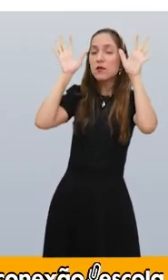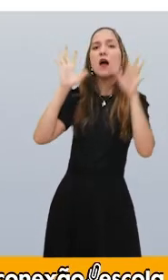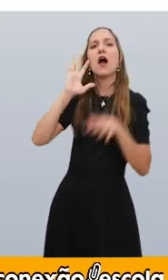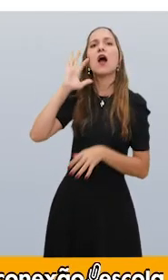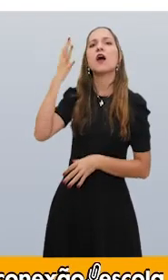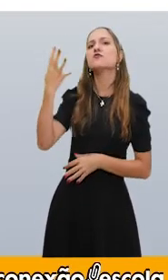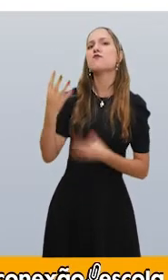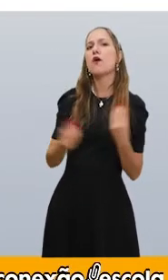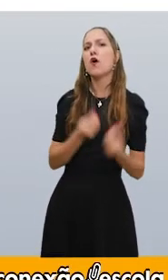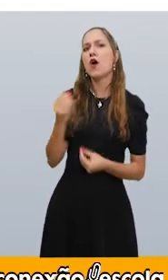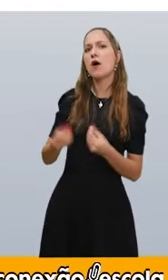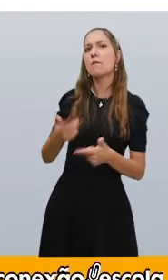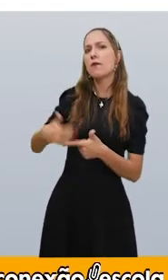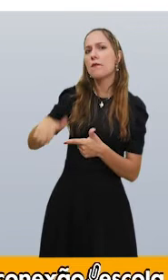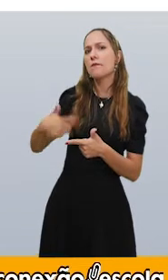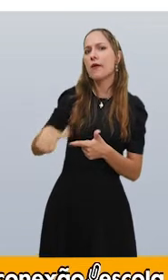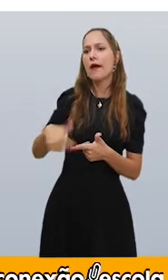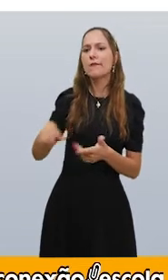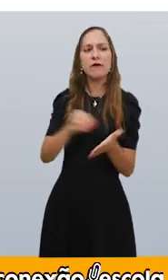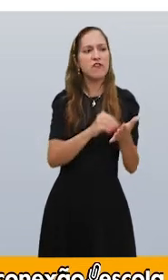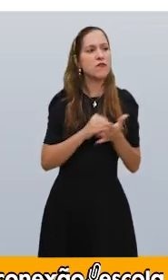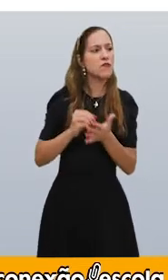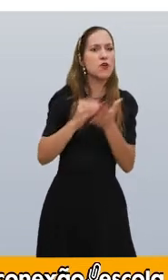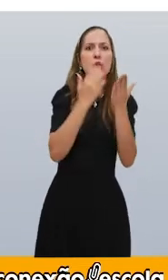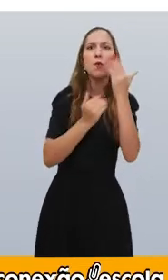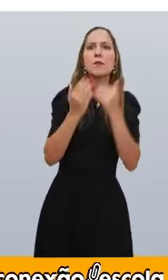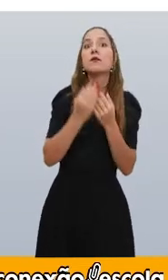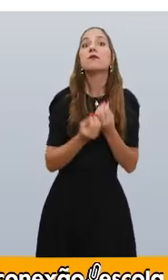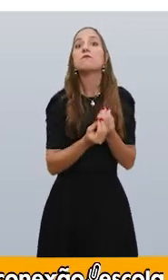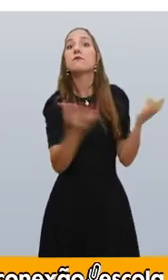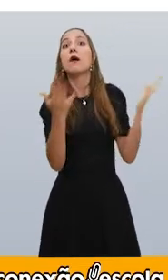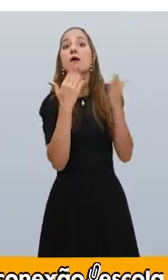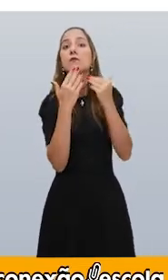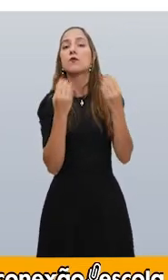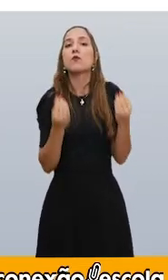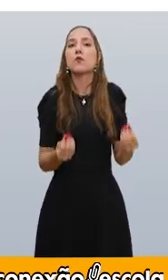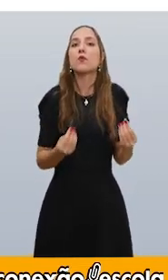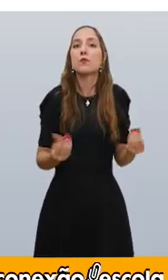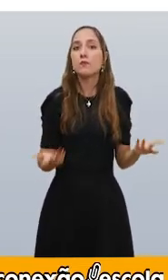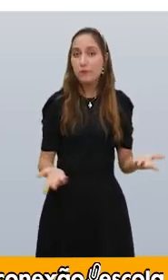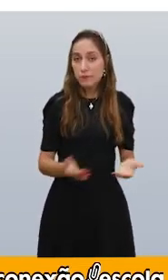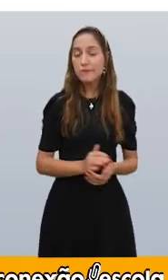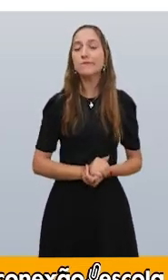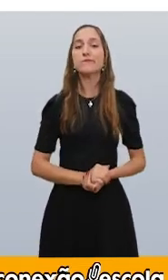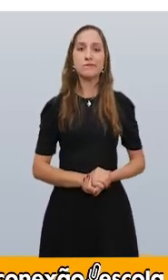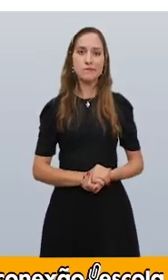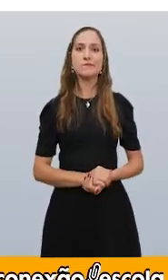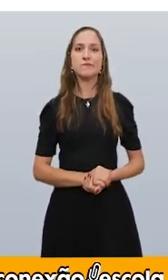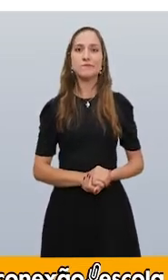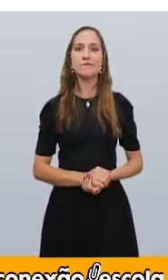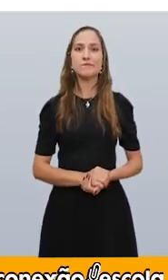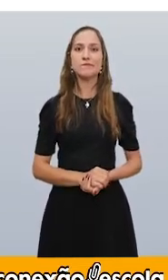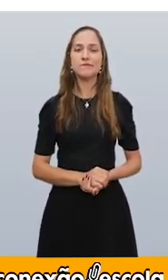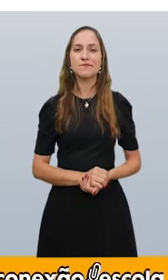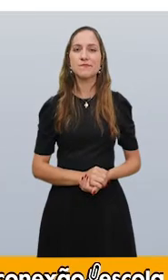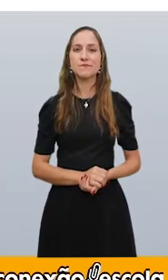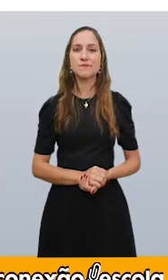Como o cacique solucionou o problema da falta de comida na tribo?